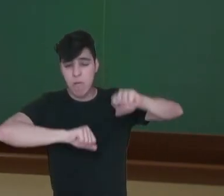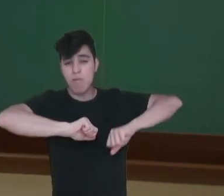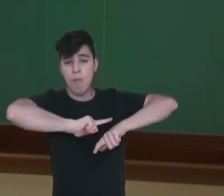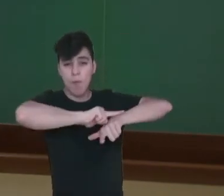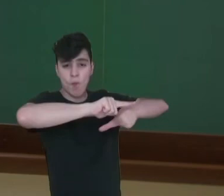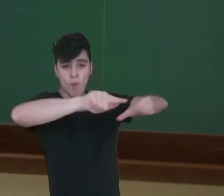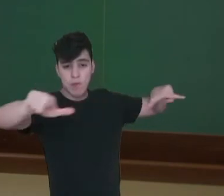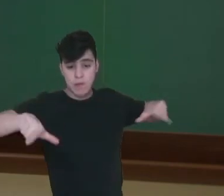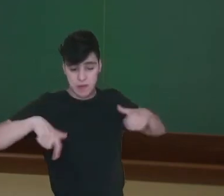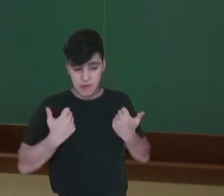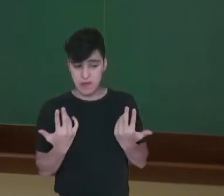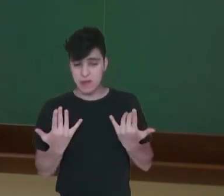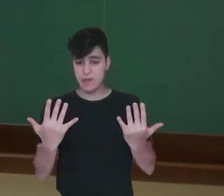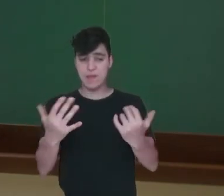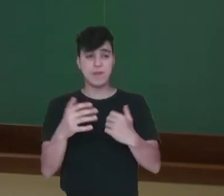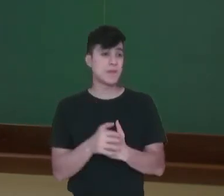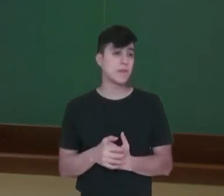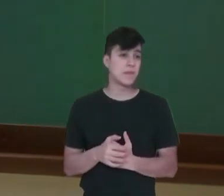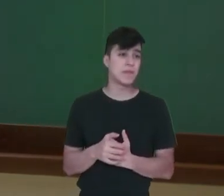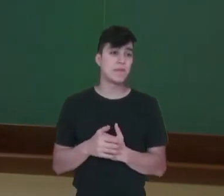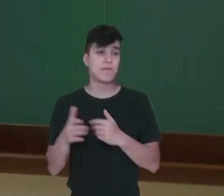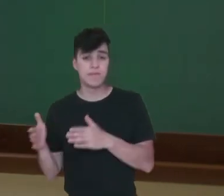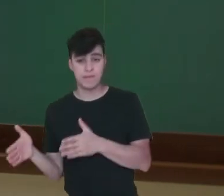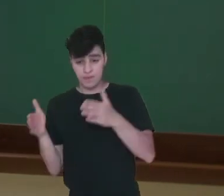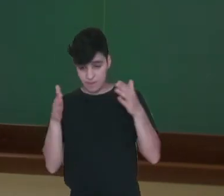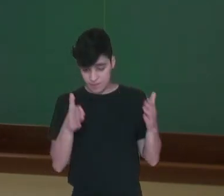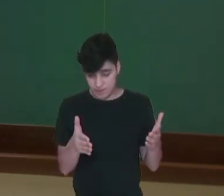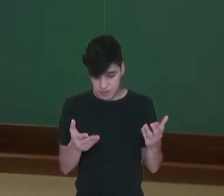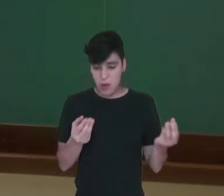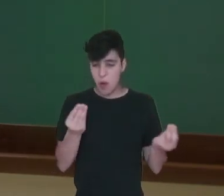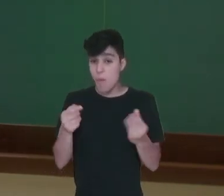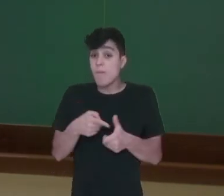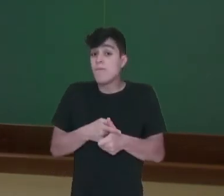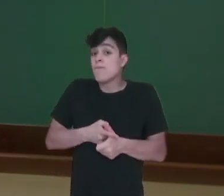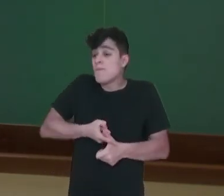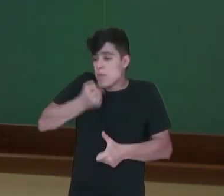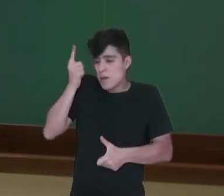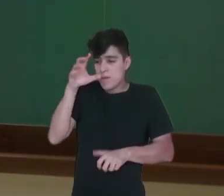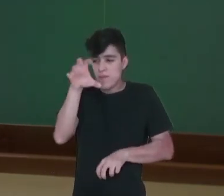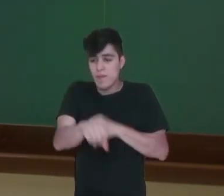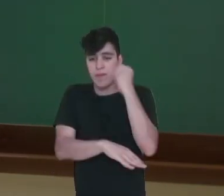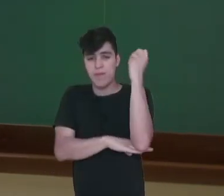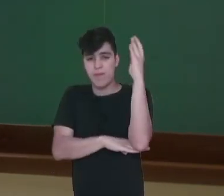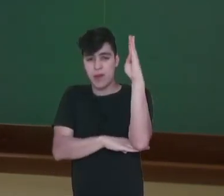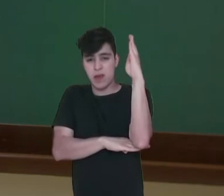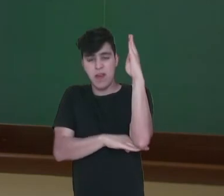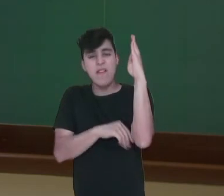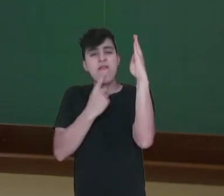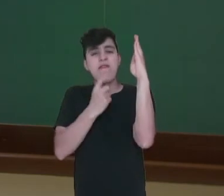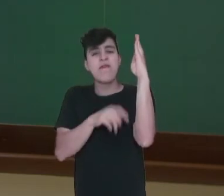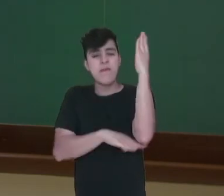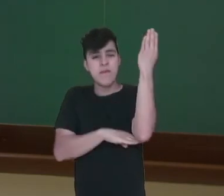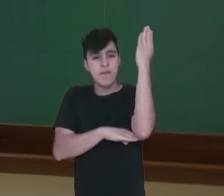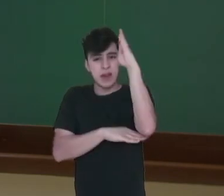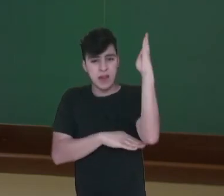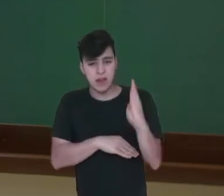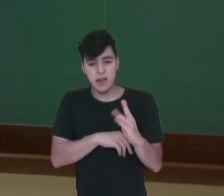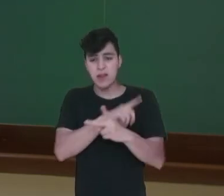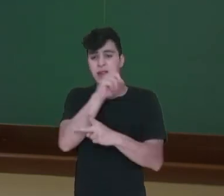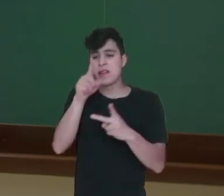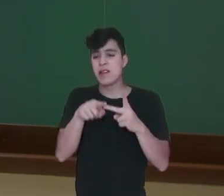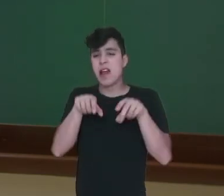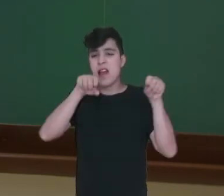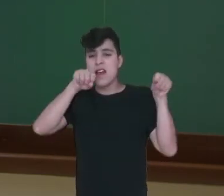tá? Inicialmente ali, para a extração de pau-brasil, para o cultivo da cana-de-açúcar, para o cultivo do café.